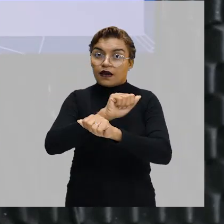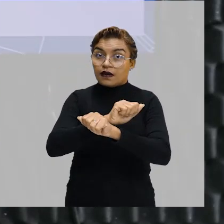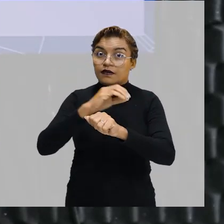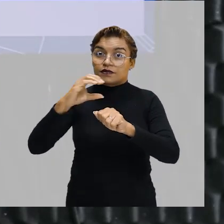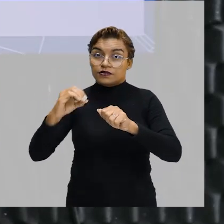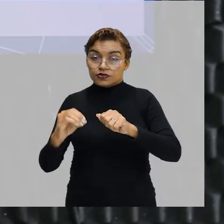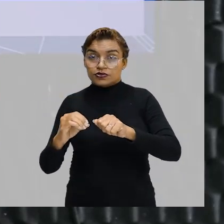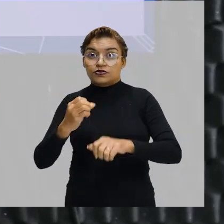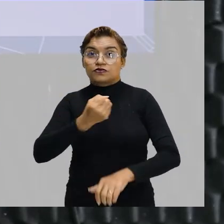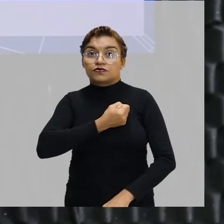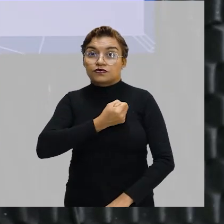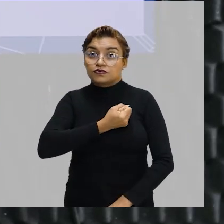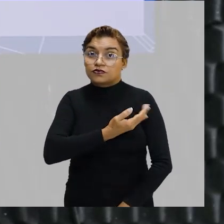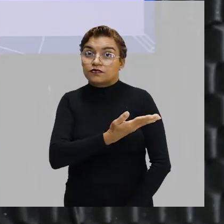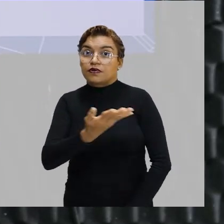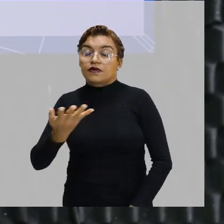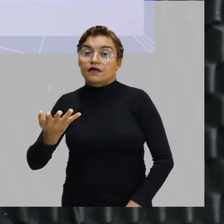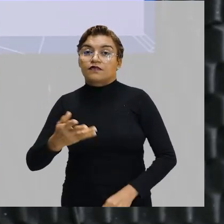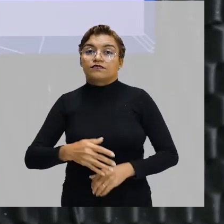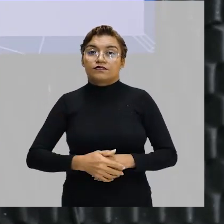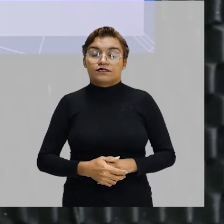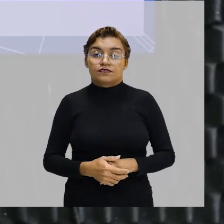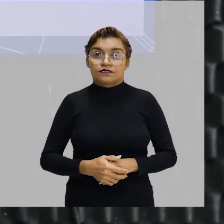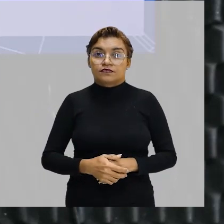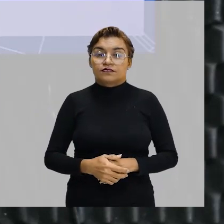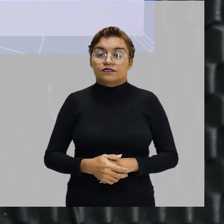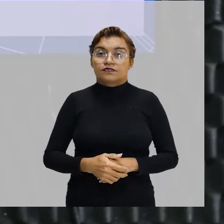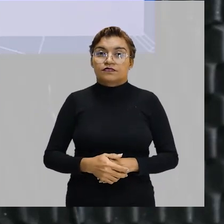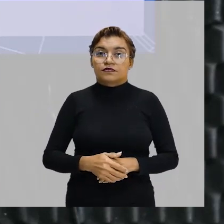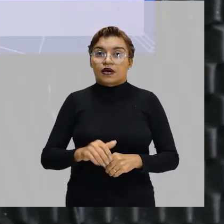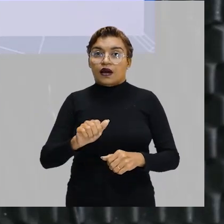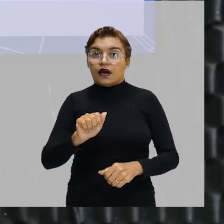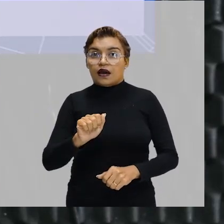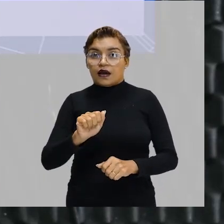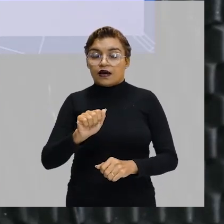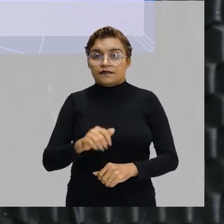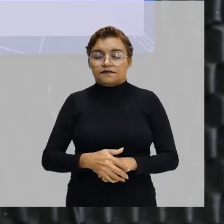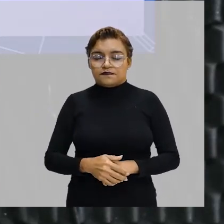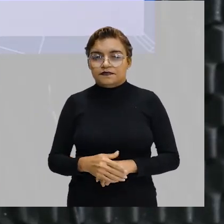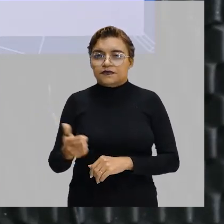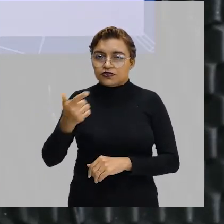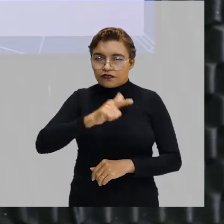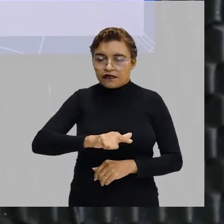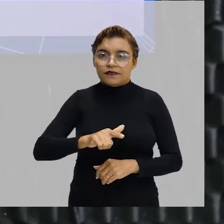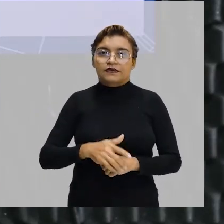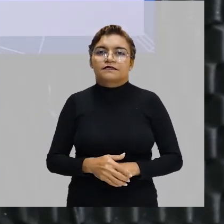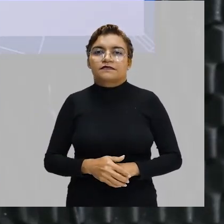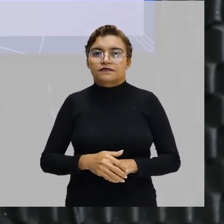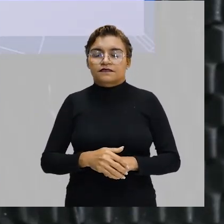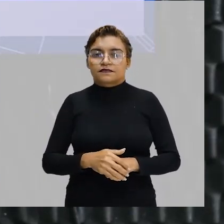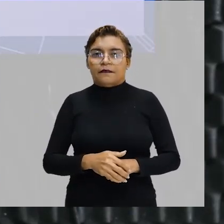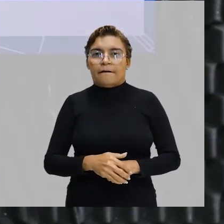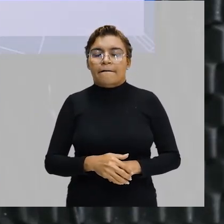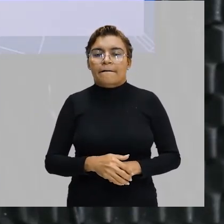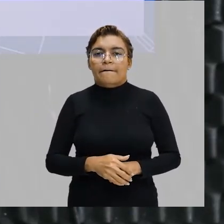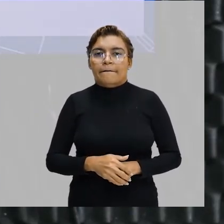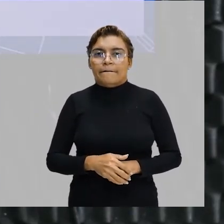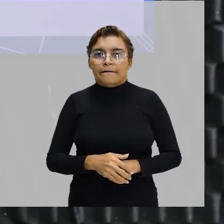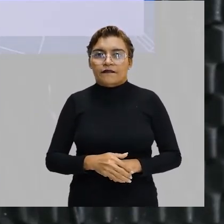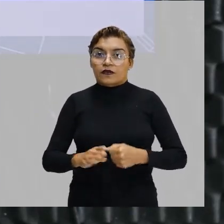artigo, numeral, esqueci algum? Advérbio, verbo, eu acho que eu esqueci, vou repetir, ó. Sujeito já é função,